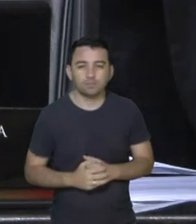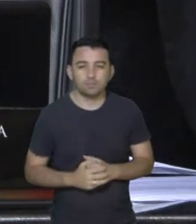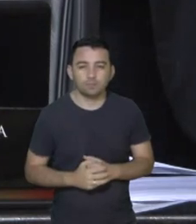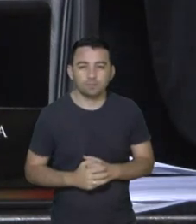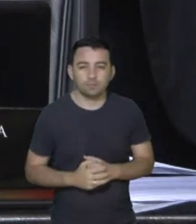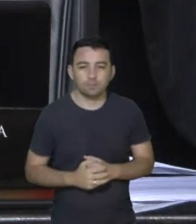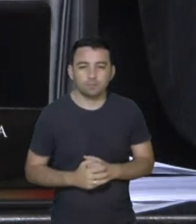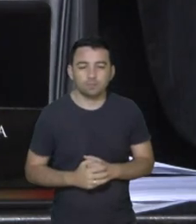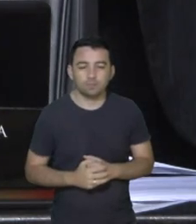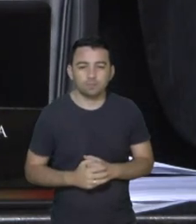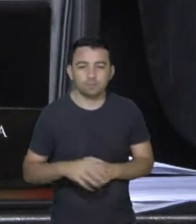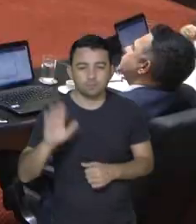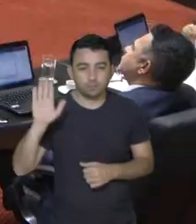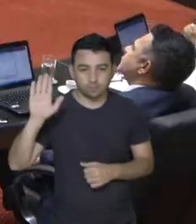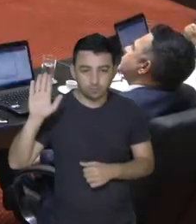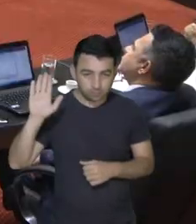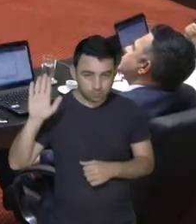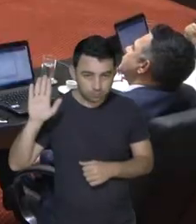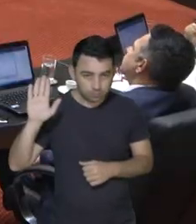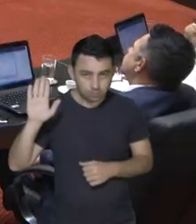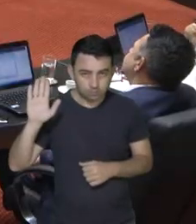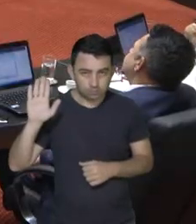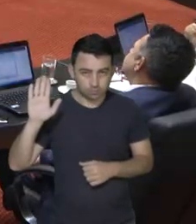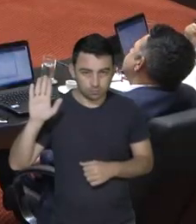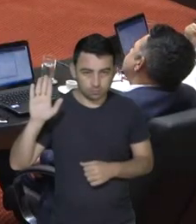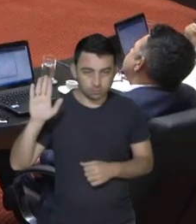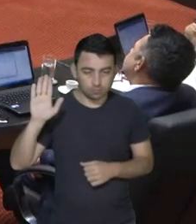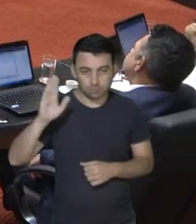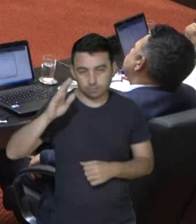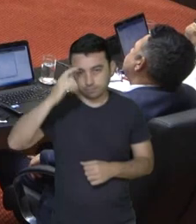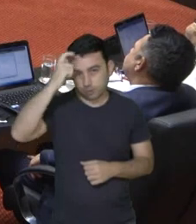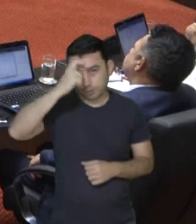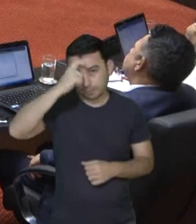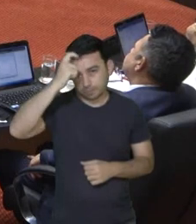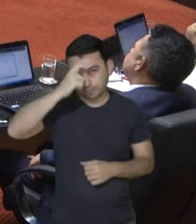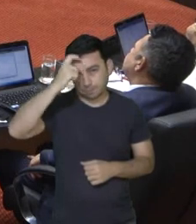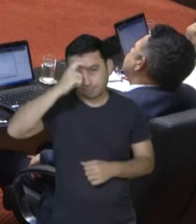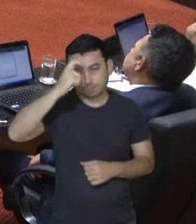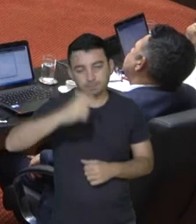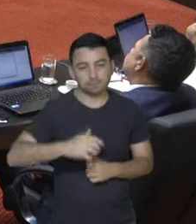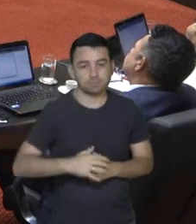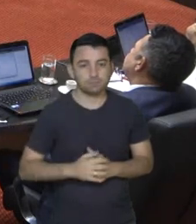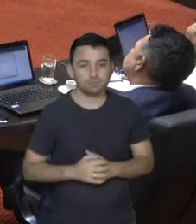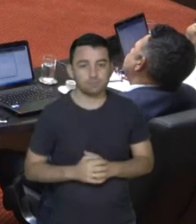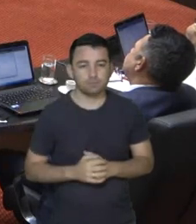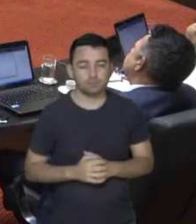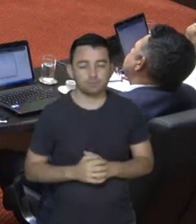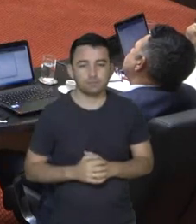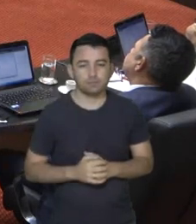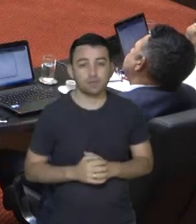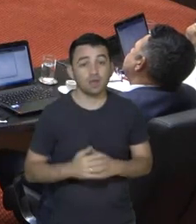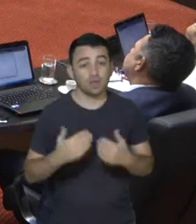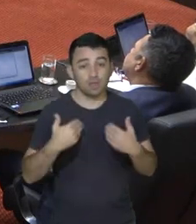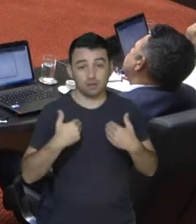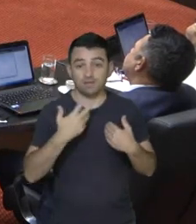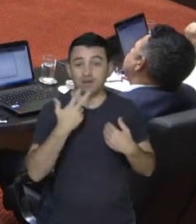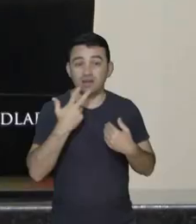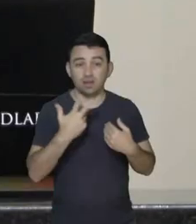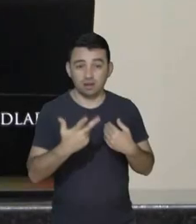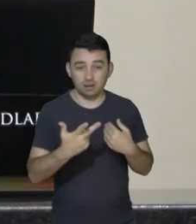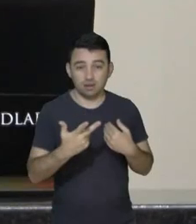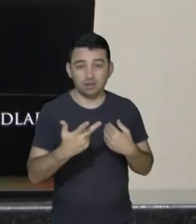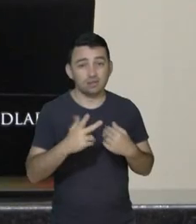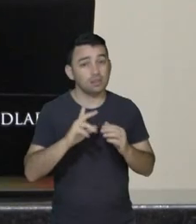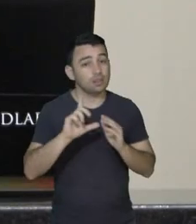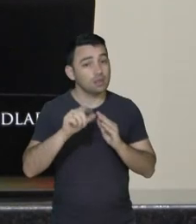Pela ordem, senhor presidente. Pela ordem, o deputado Maurício pediu a palavra, por favor. Só para dizer, depois a gente